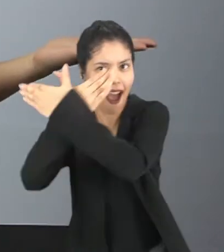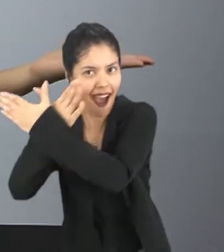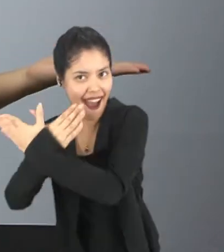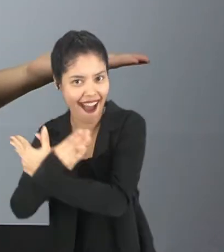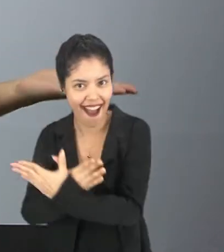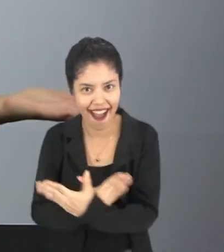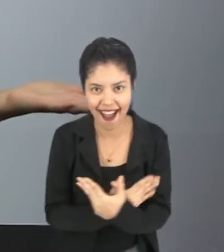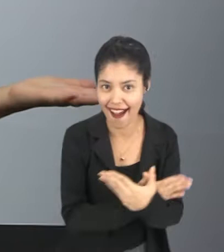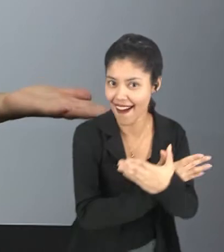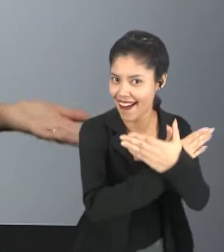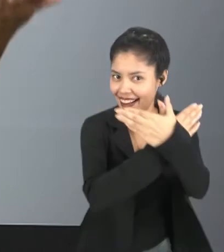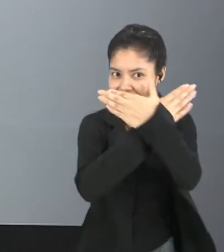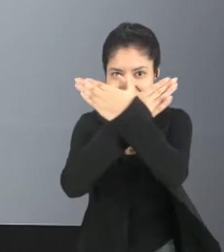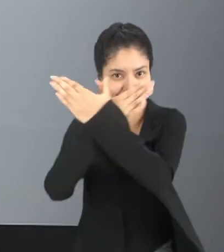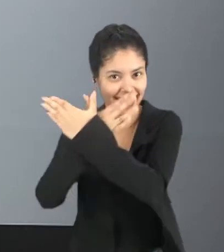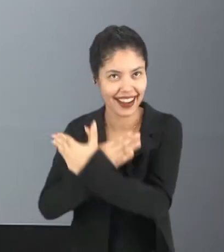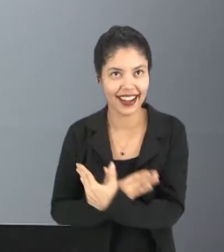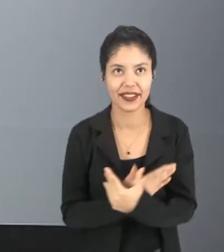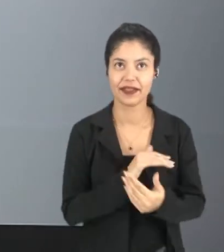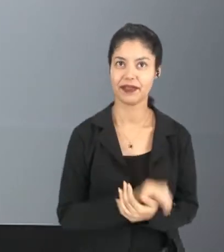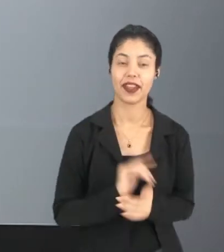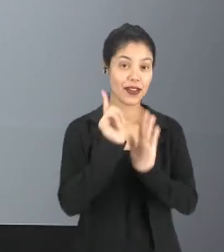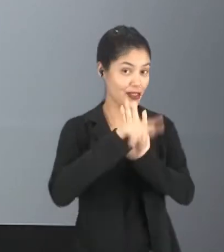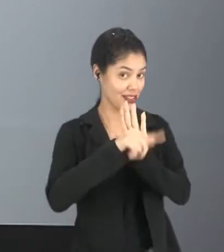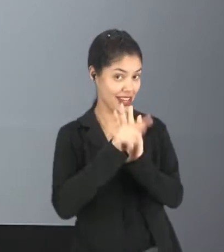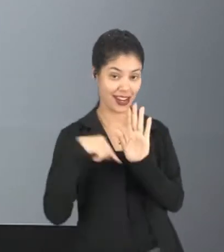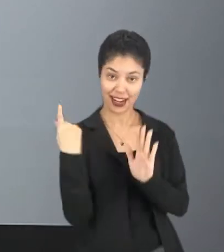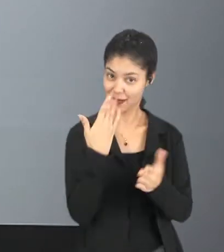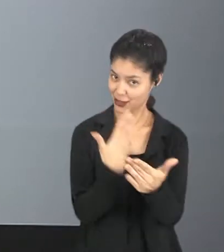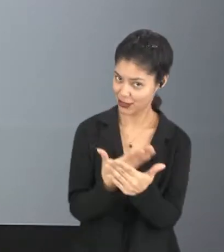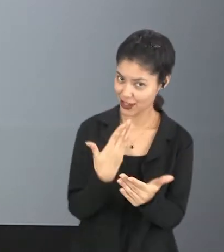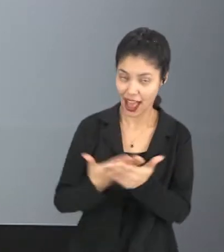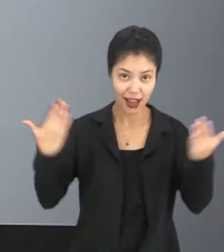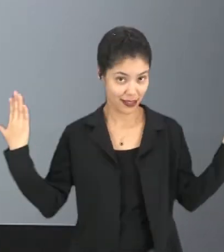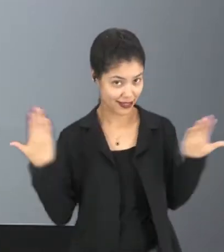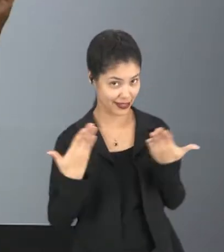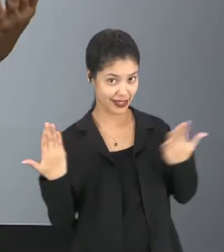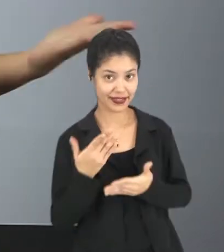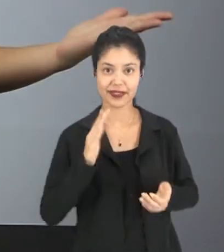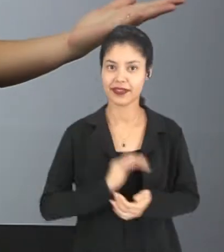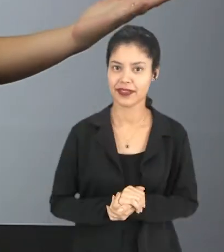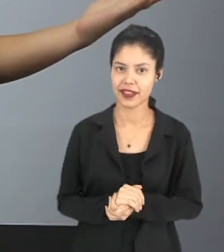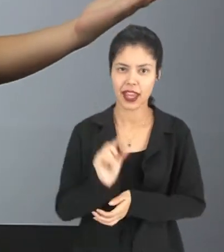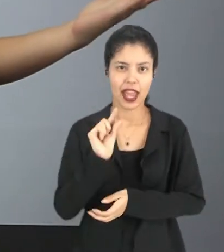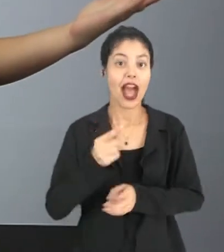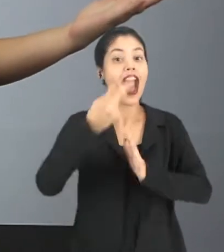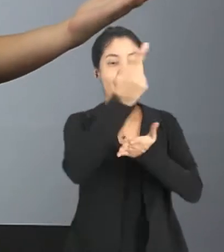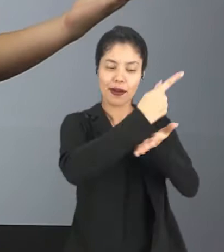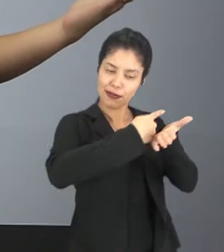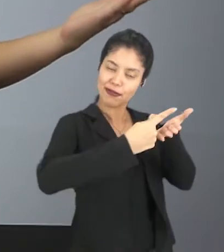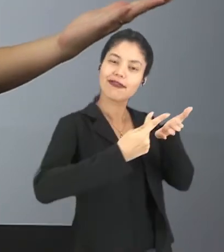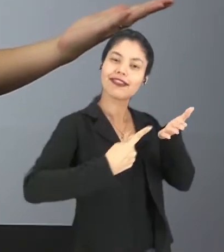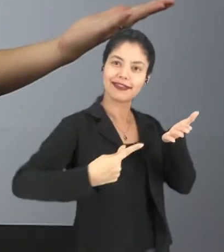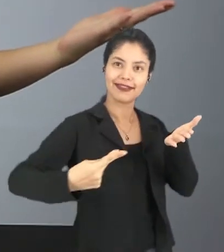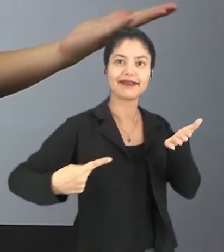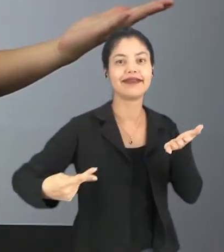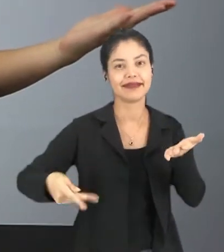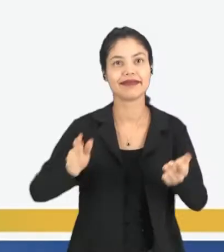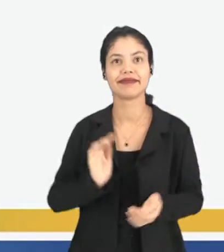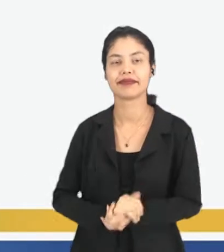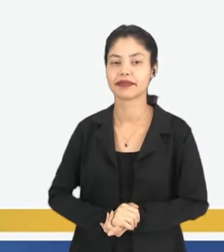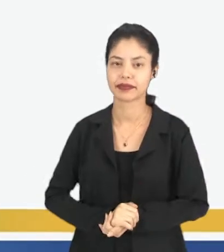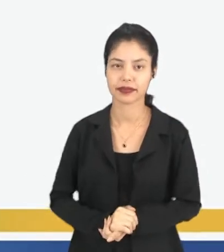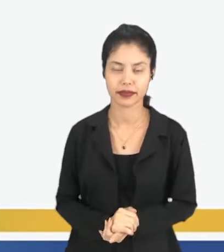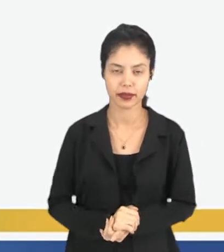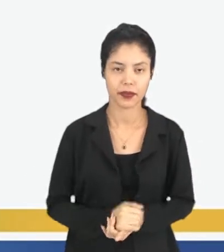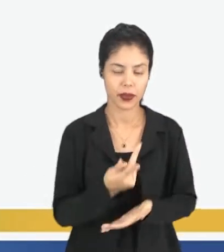uma. Isso mesmo. O gênero que nós vamos estudar hoje é um poema. Isso